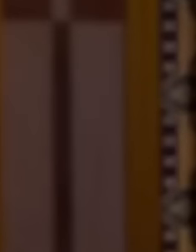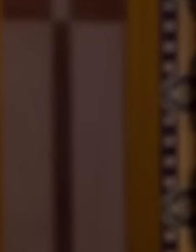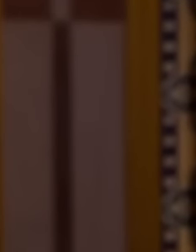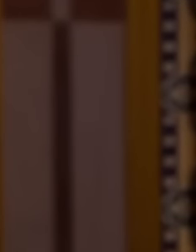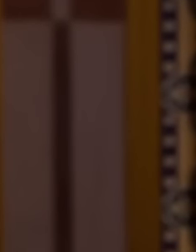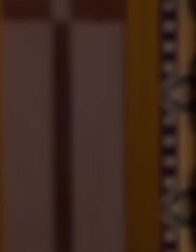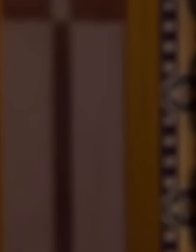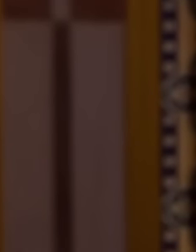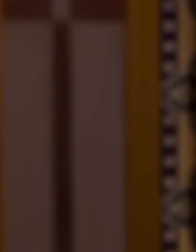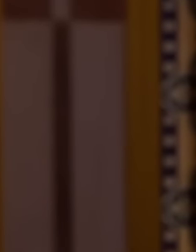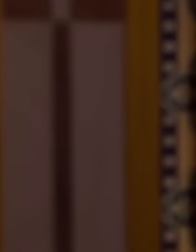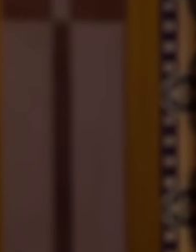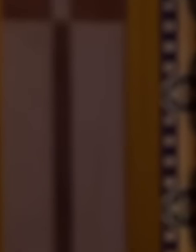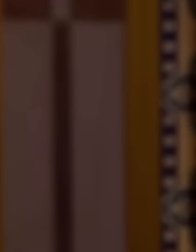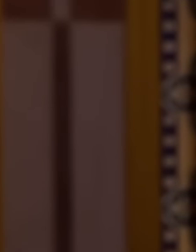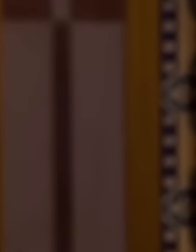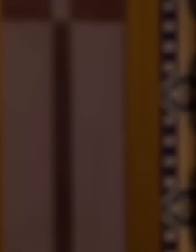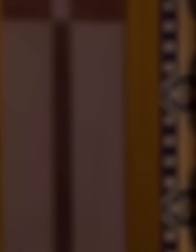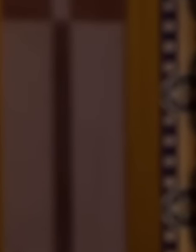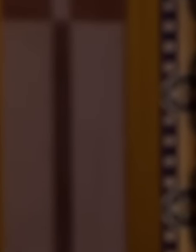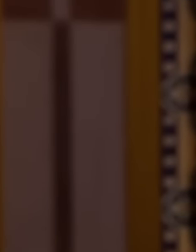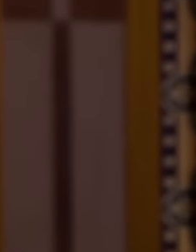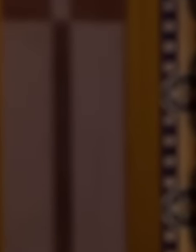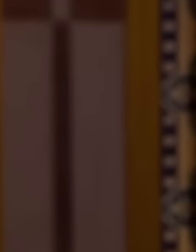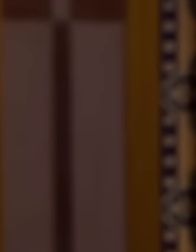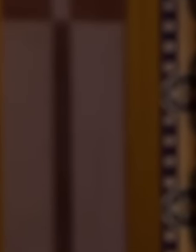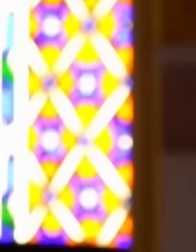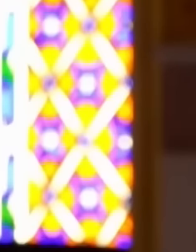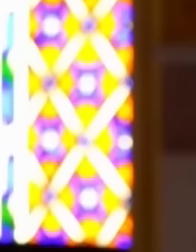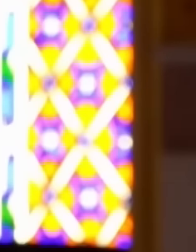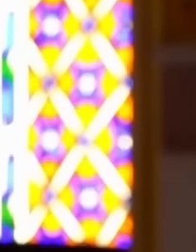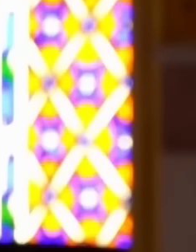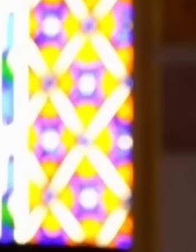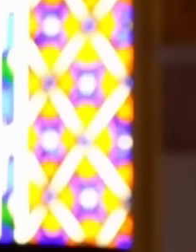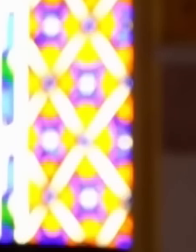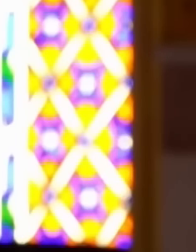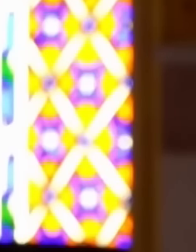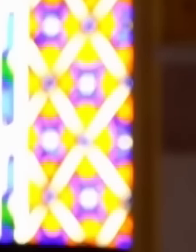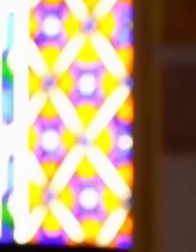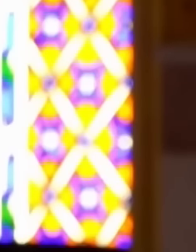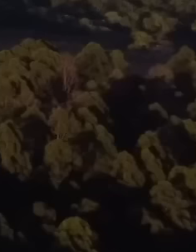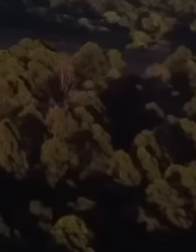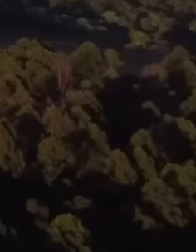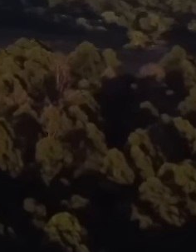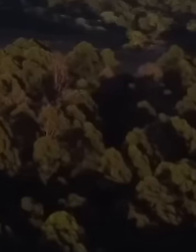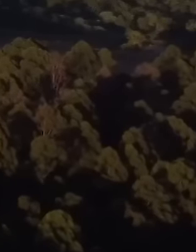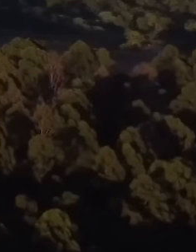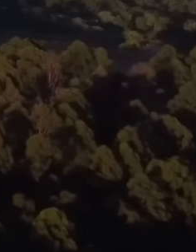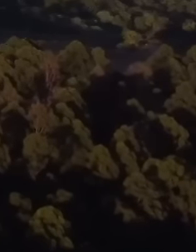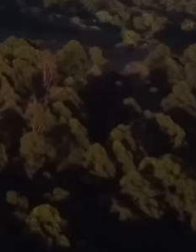Se tudo o que veio até agora não é tudo o que Monsenhor João deseja, o que ele ainda fará pelo bem da Igreja?